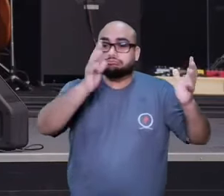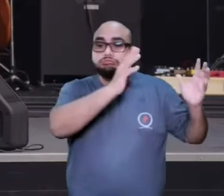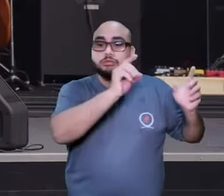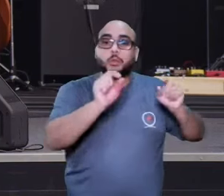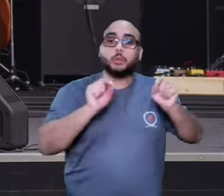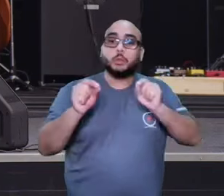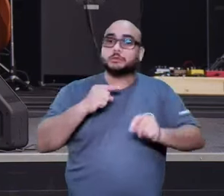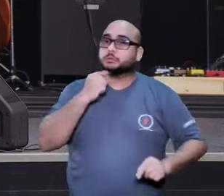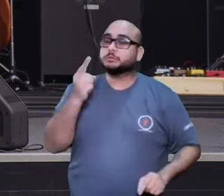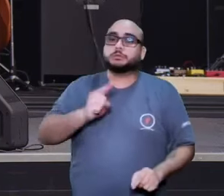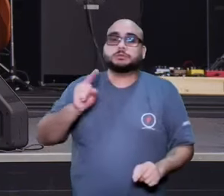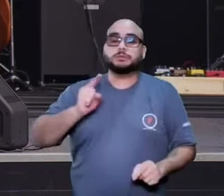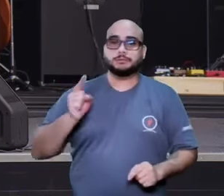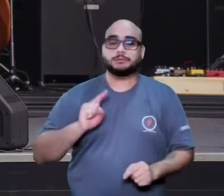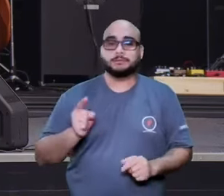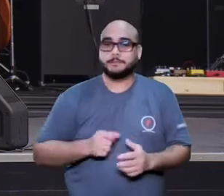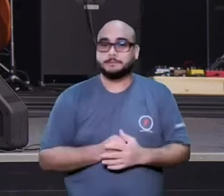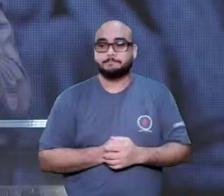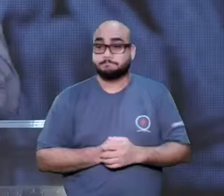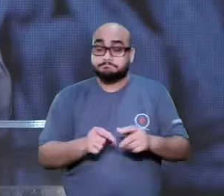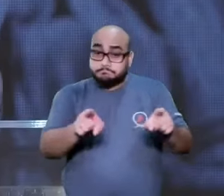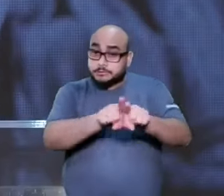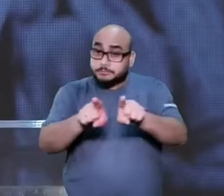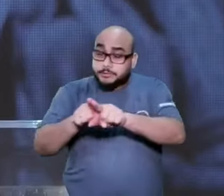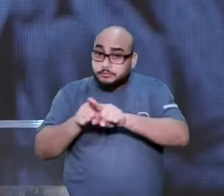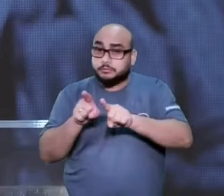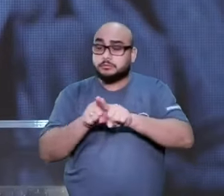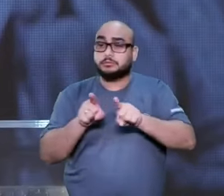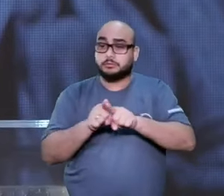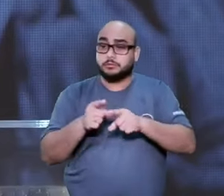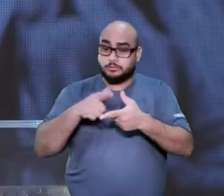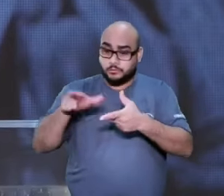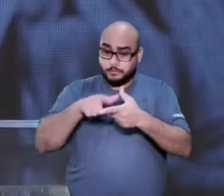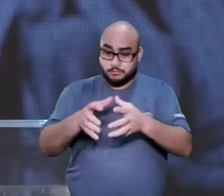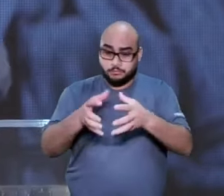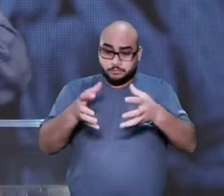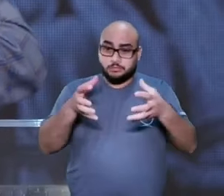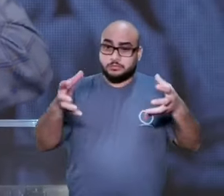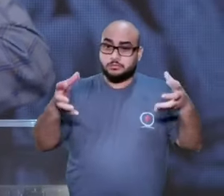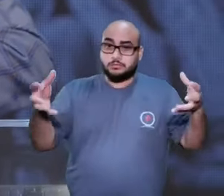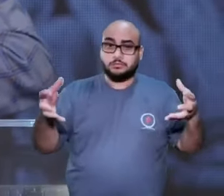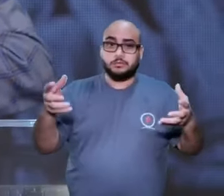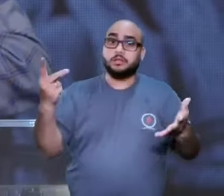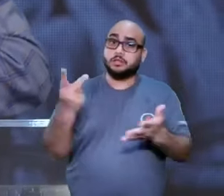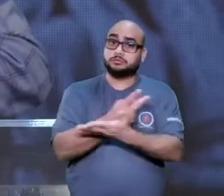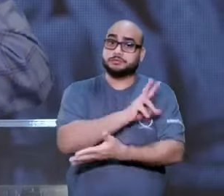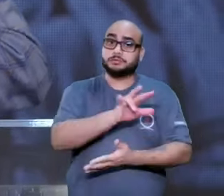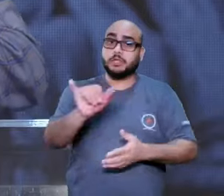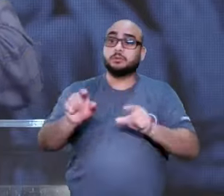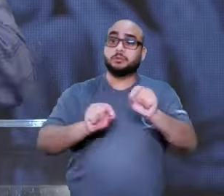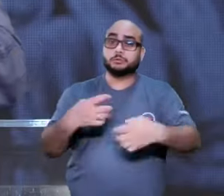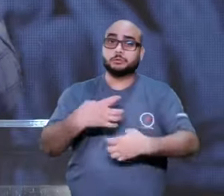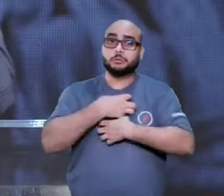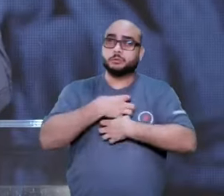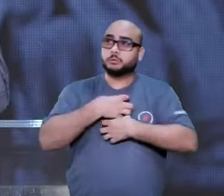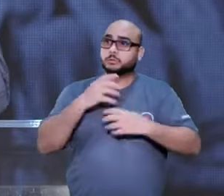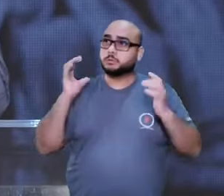conosco Além disso essas circunstância em nós